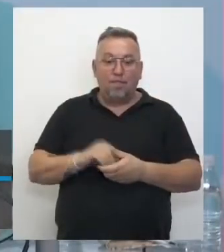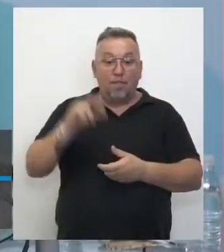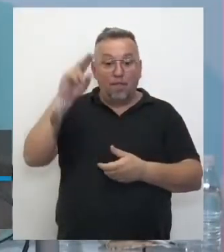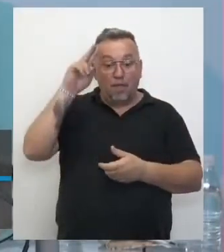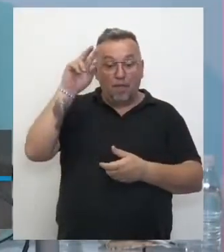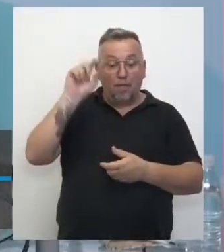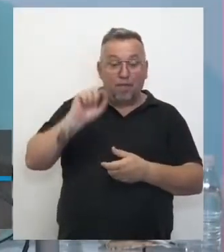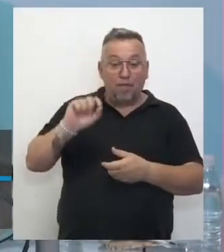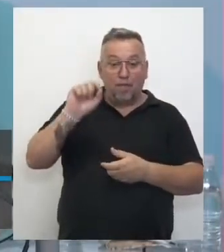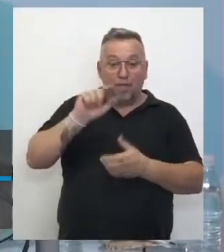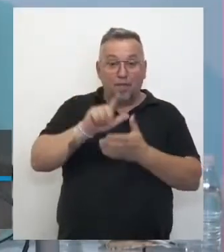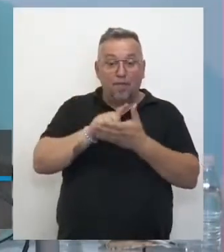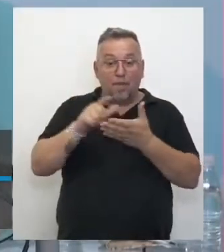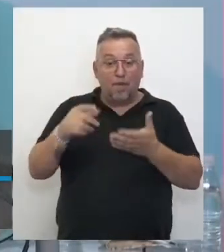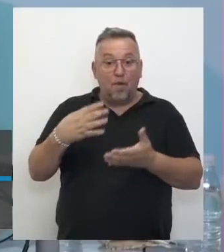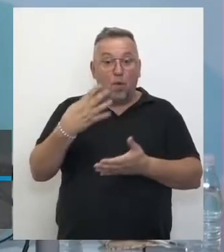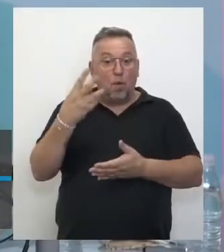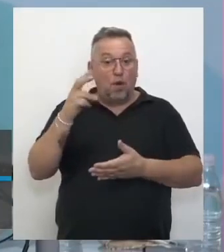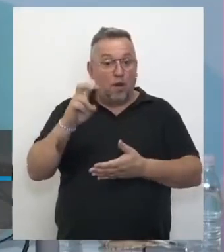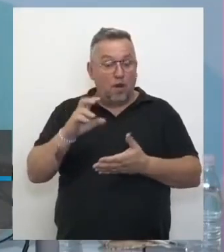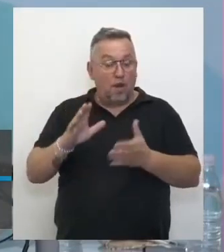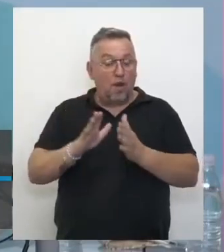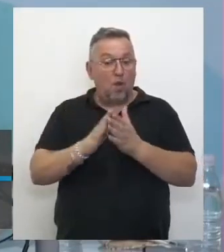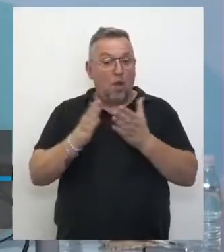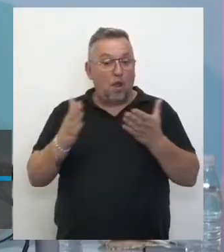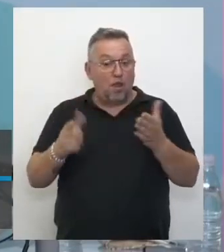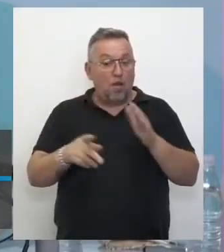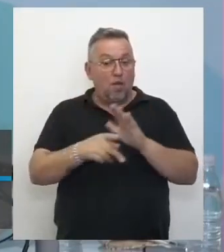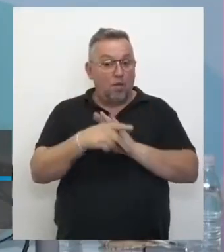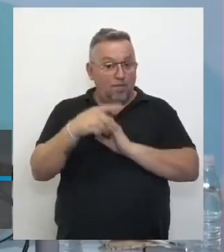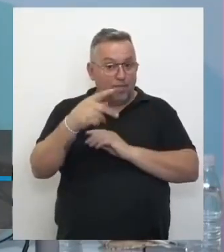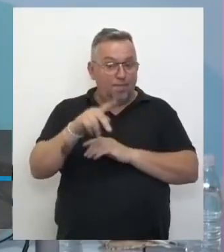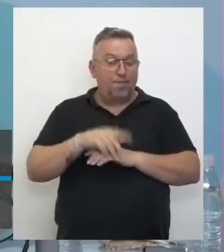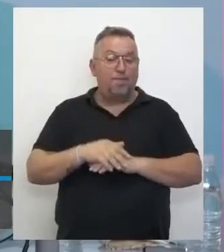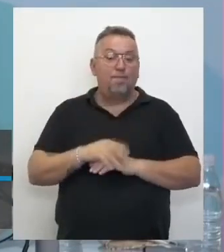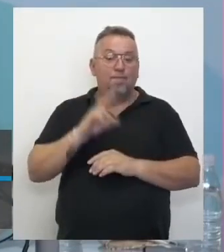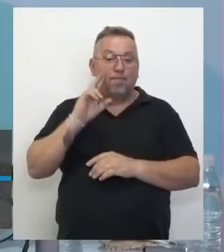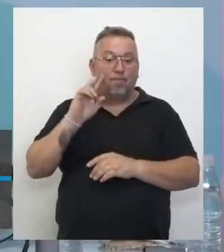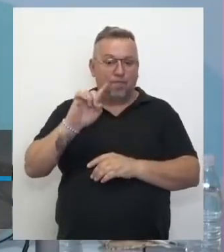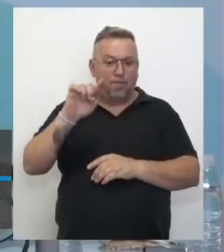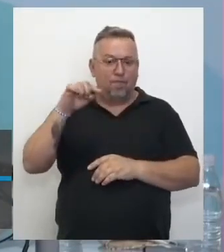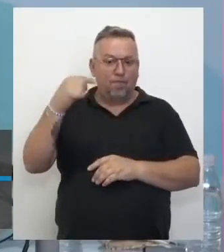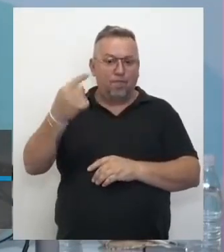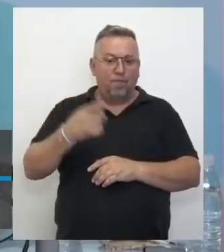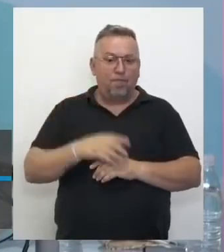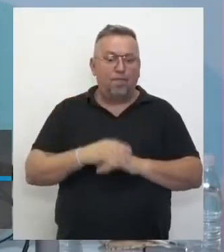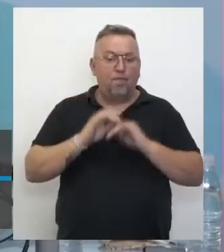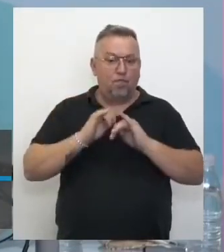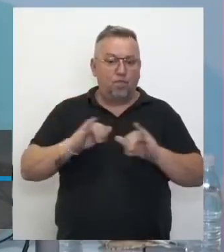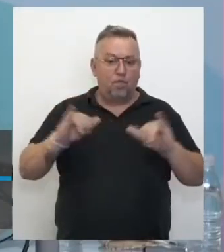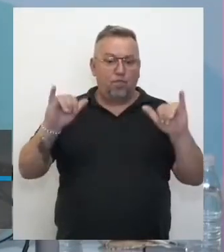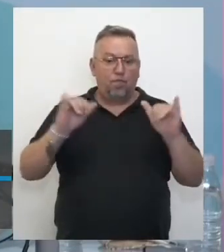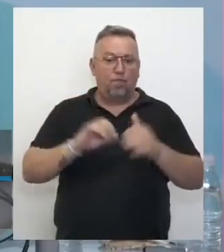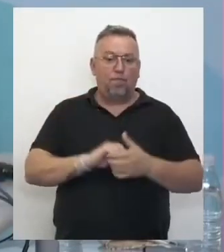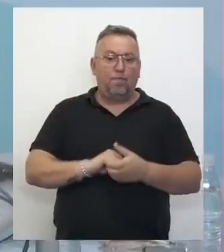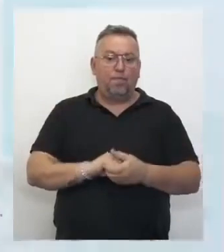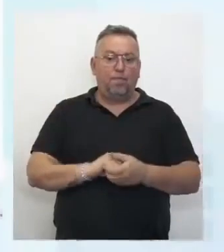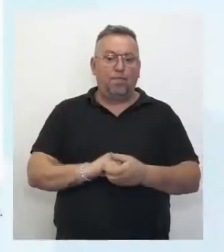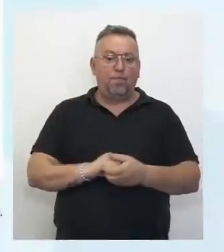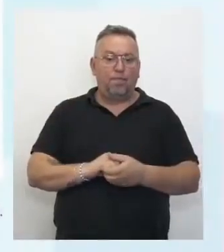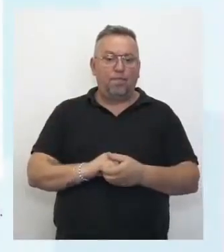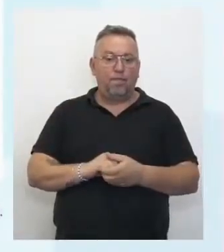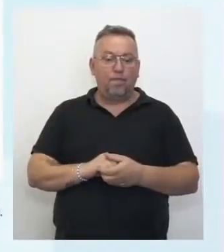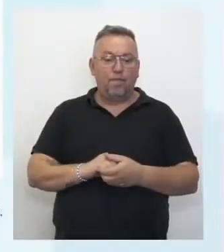Relembrando, né, página 45 do caderno de vocês. Então, vamos para o próximo manchete, o próximo título e subtítulo. Vamos lá.